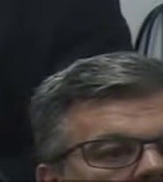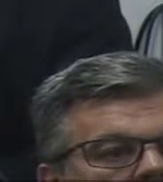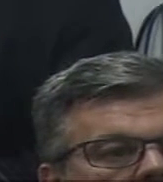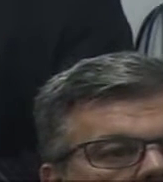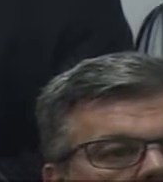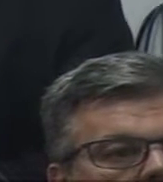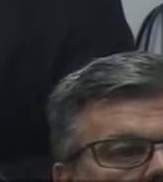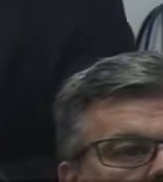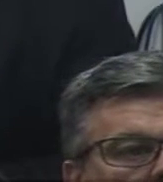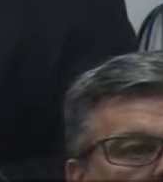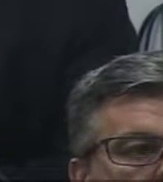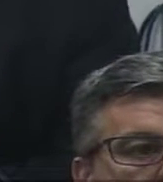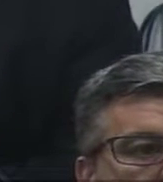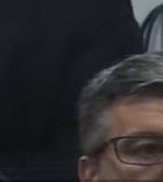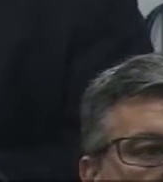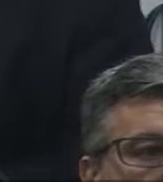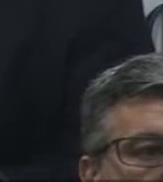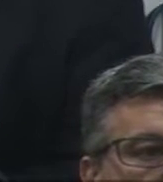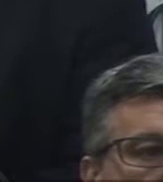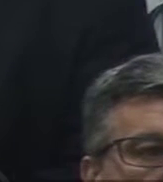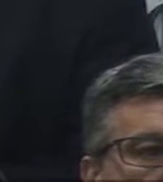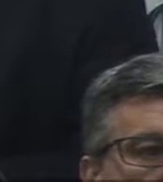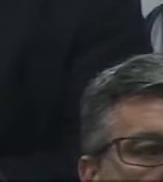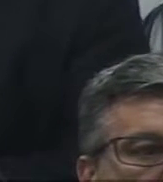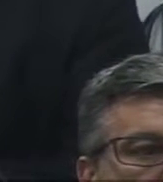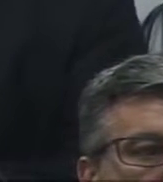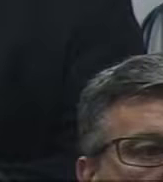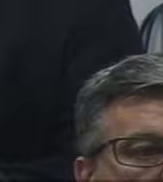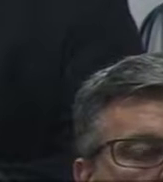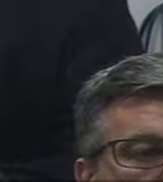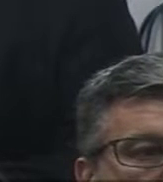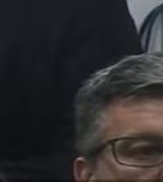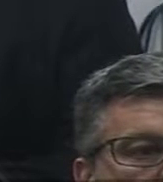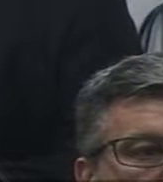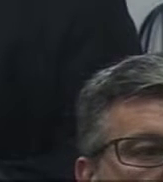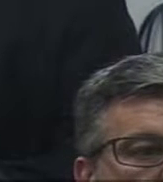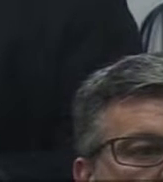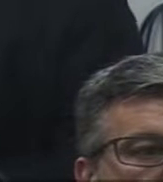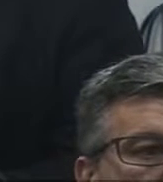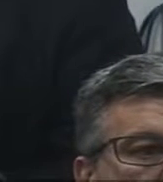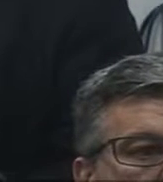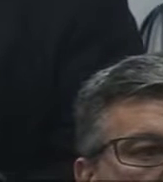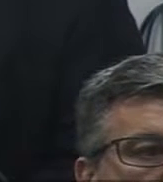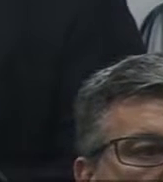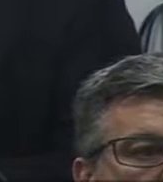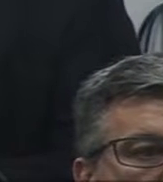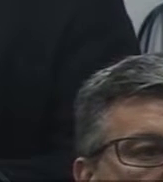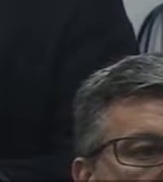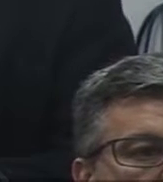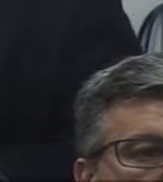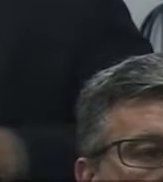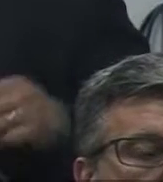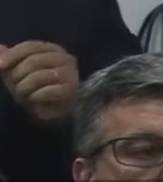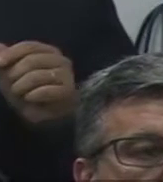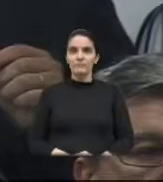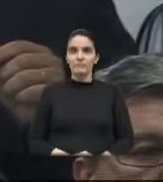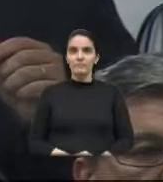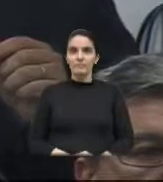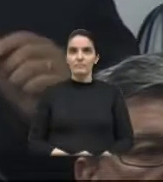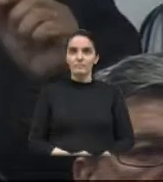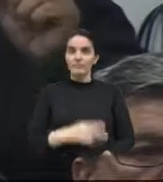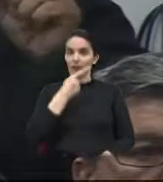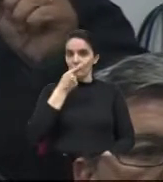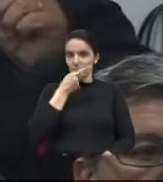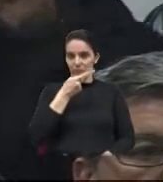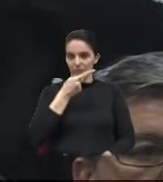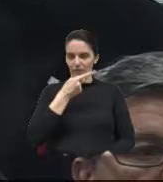poderia advertir também o executivo a nos responder com o mínimo de coerência. Com o mínimo de coerência que os vereadores pedem, que eu lembro